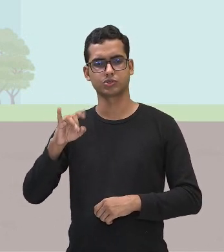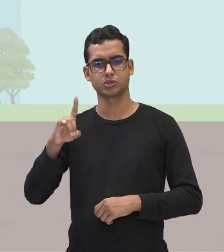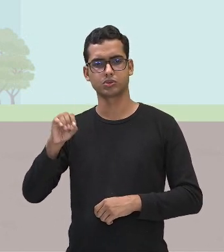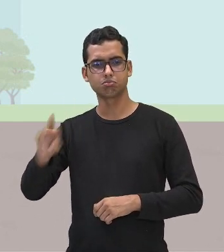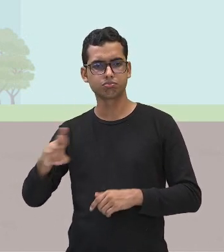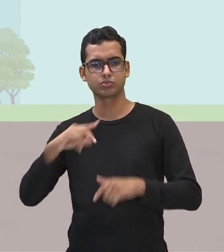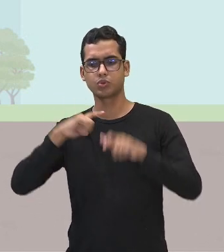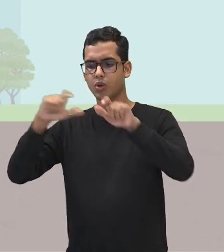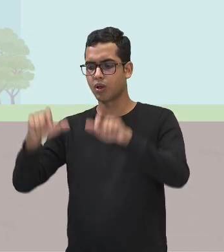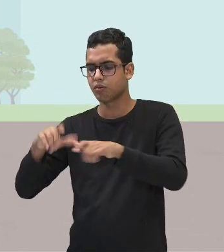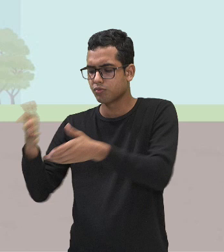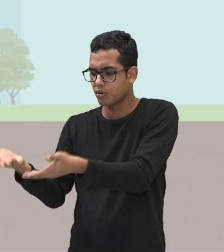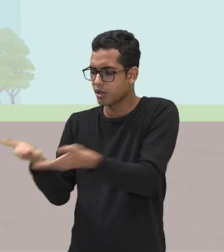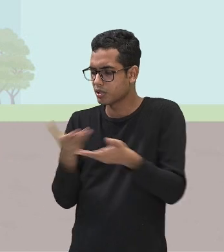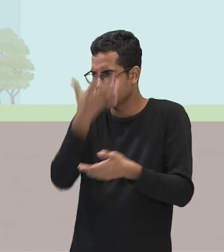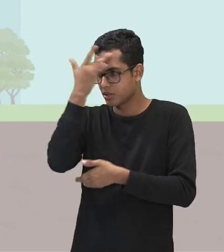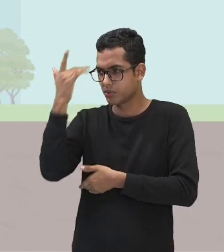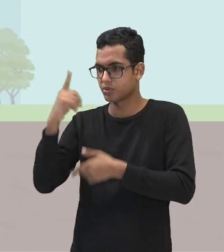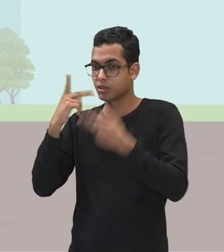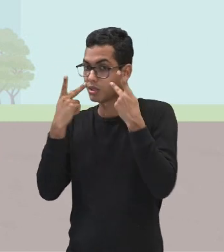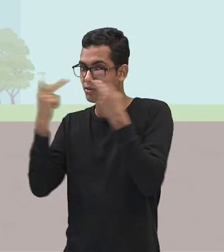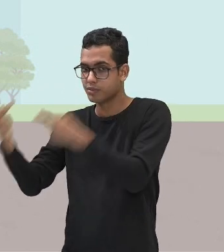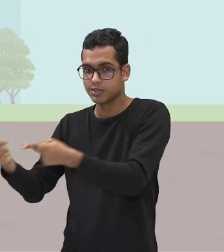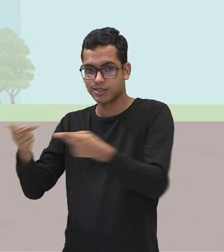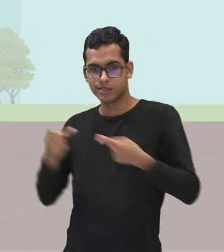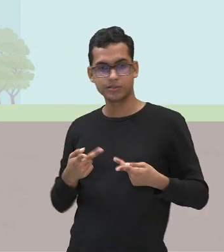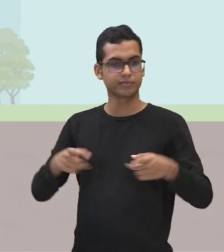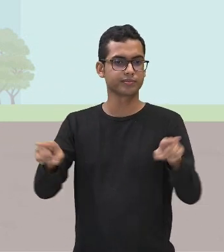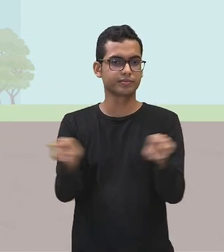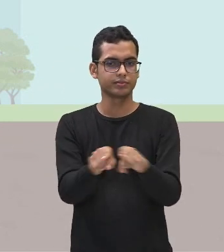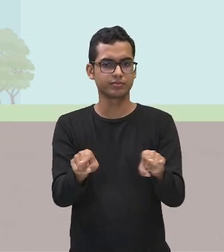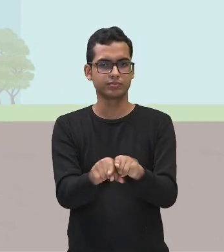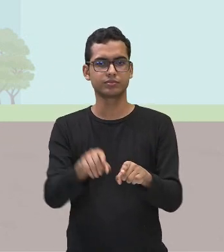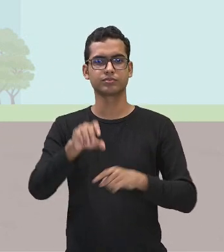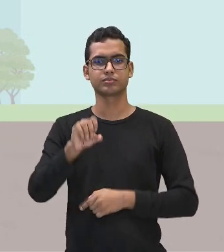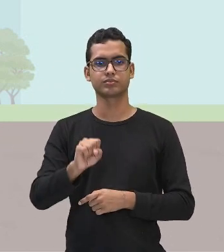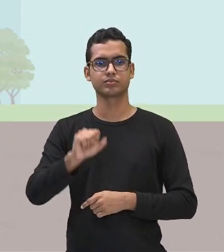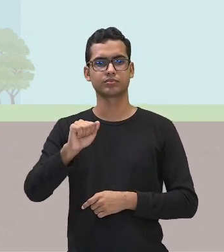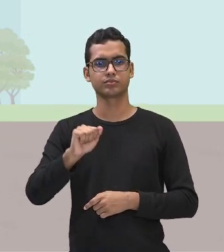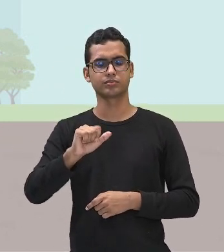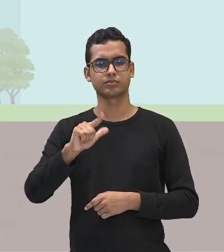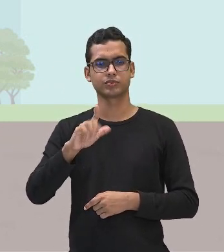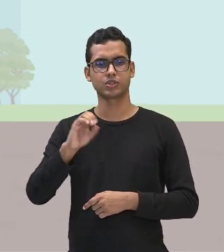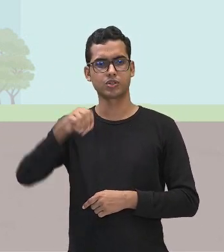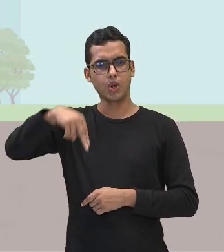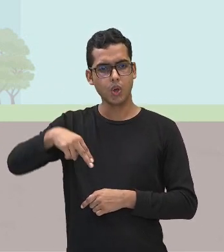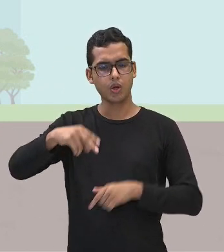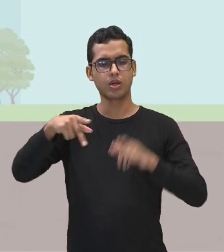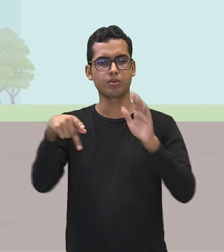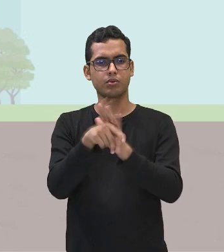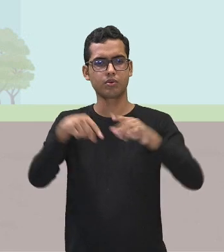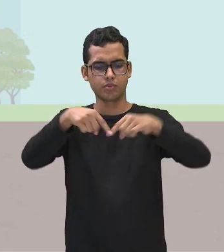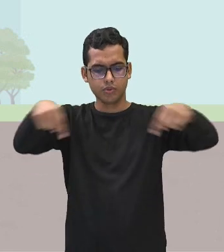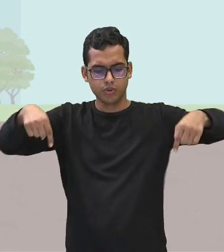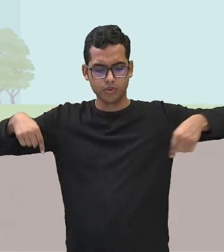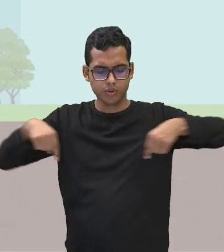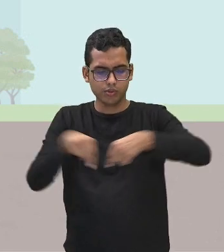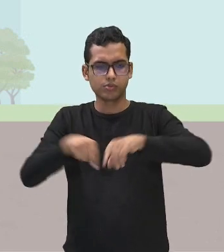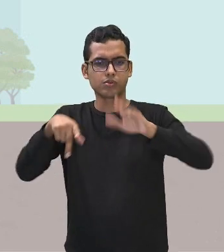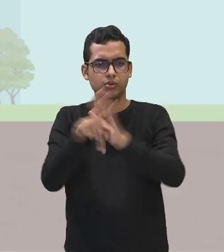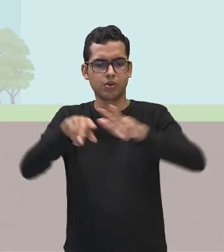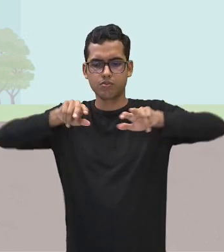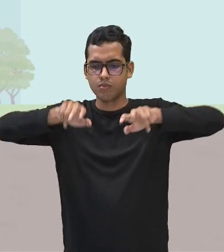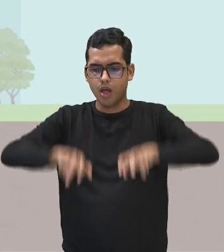pessoas. Temos el salão, que é a sala ali de estar. Temos el comedor, que é a sala